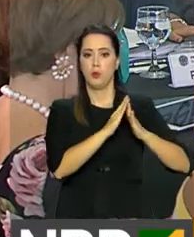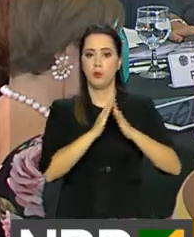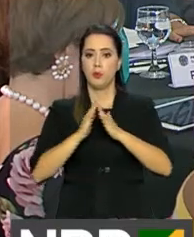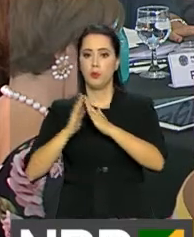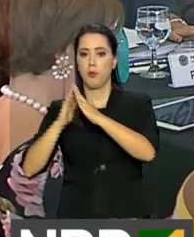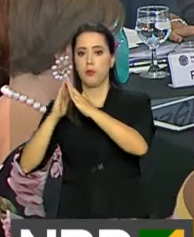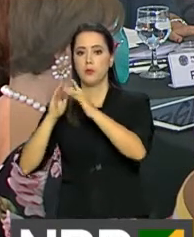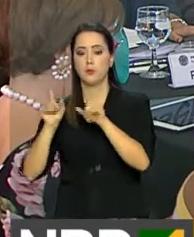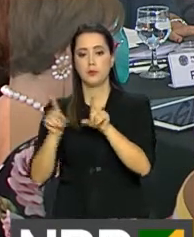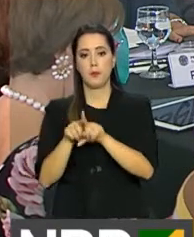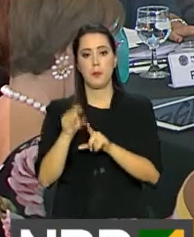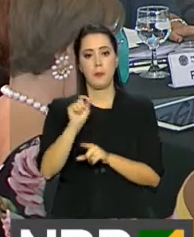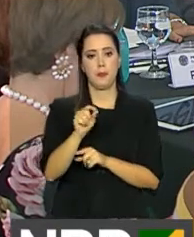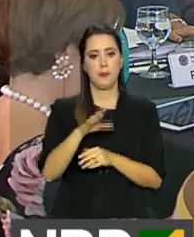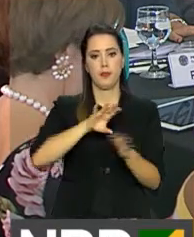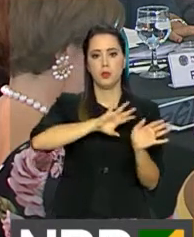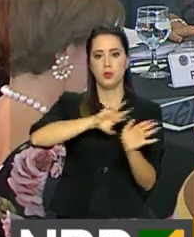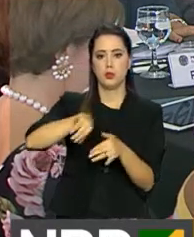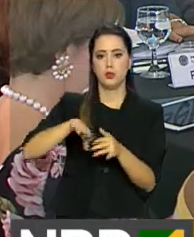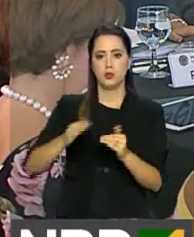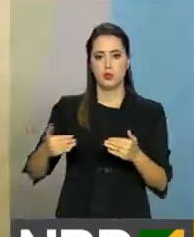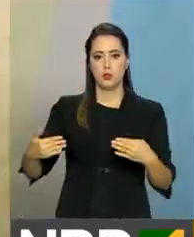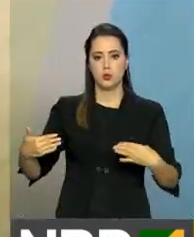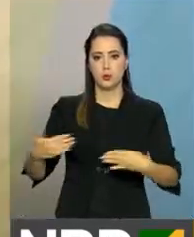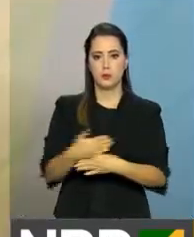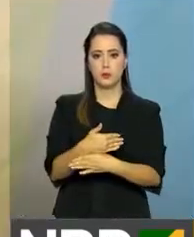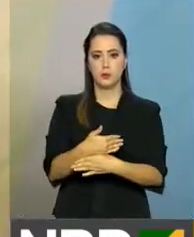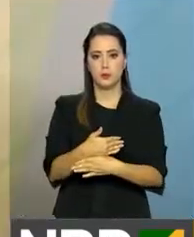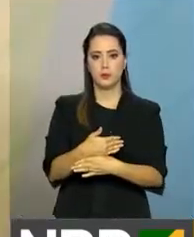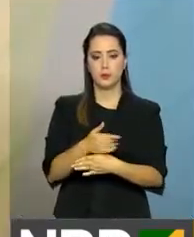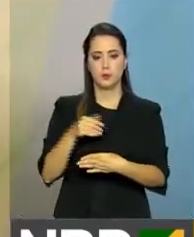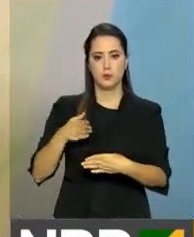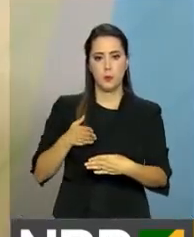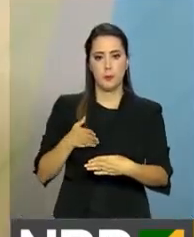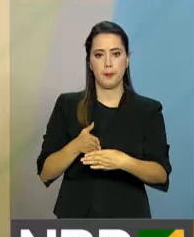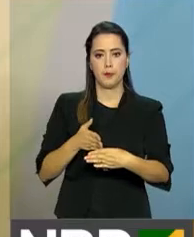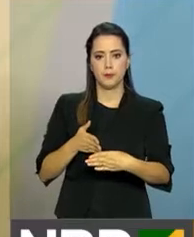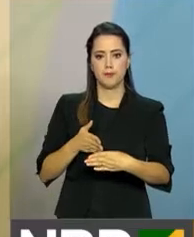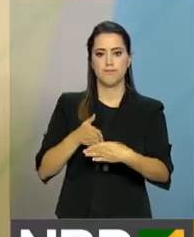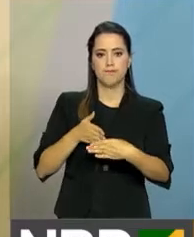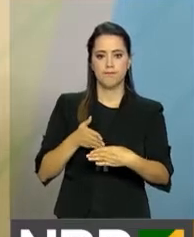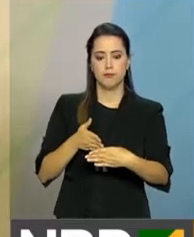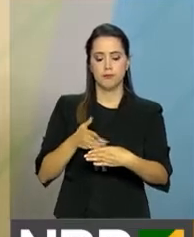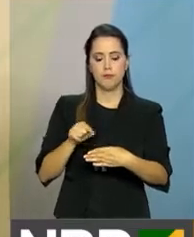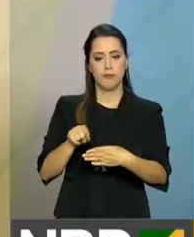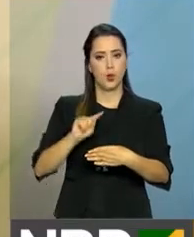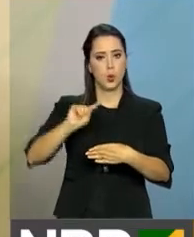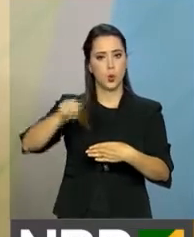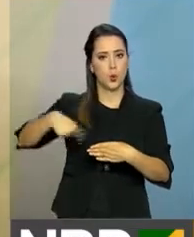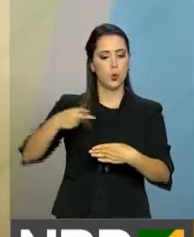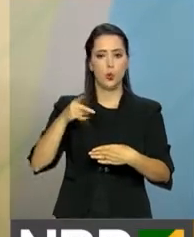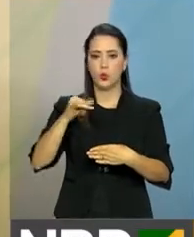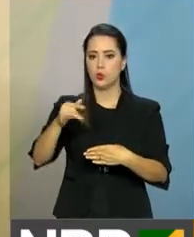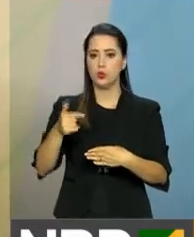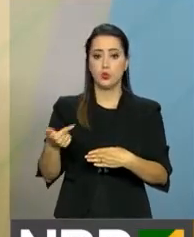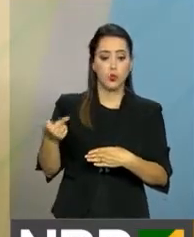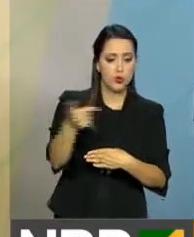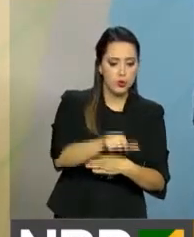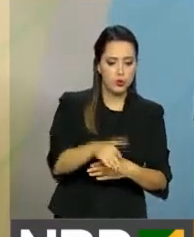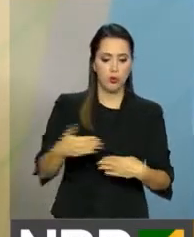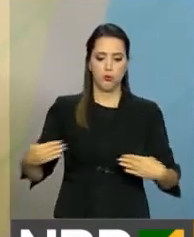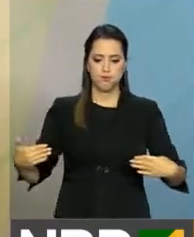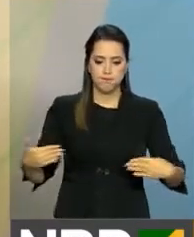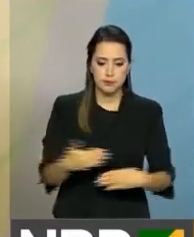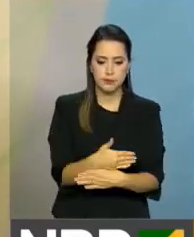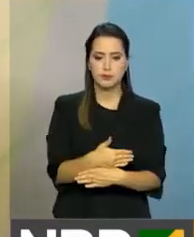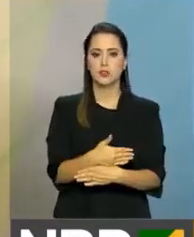pareça eles tiram as barricadas que o crime organizado coloca e e eu no dia seguinte coloca de novo vai lá